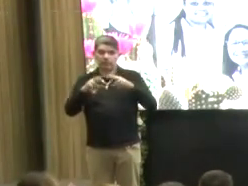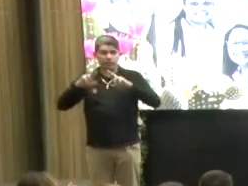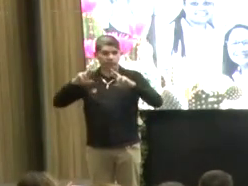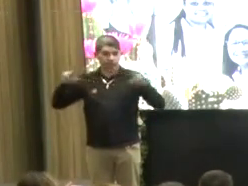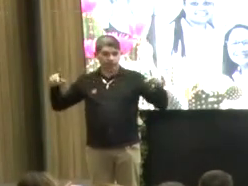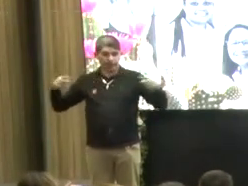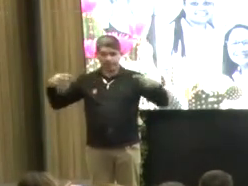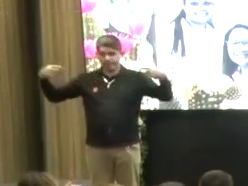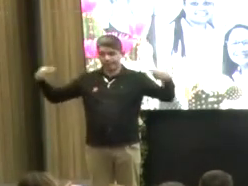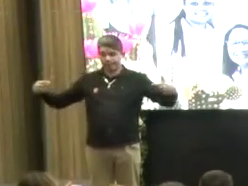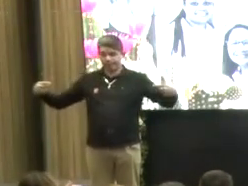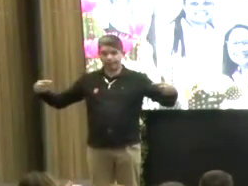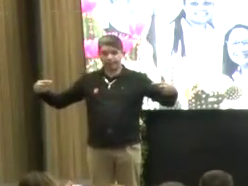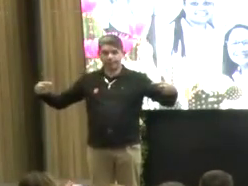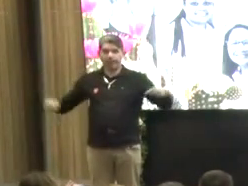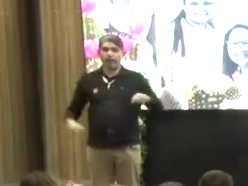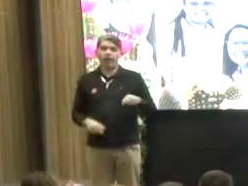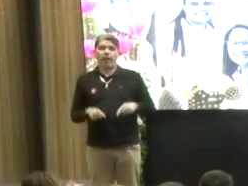que mostra,